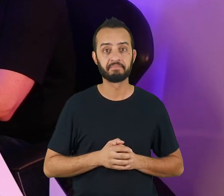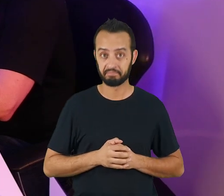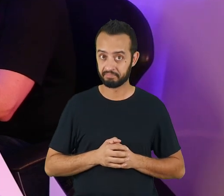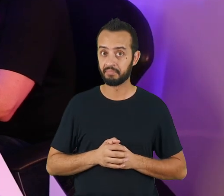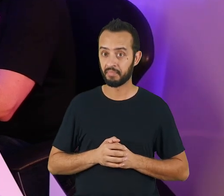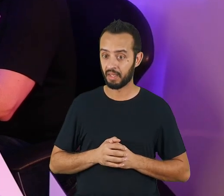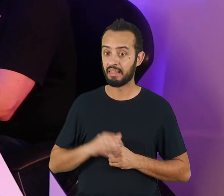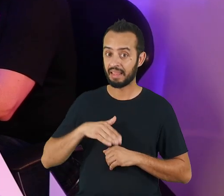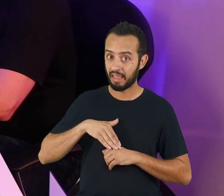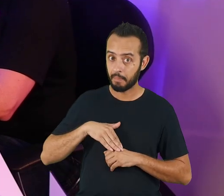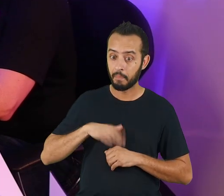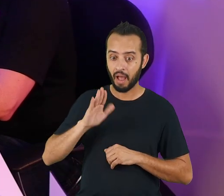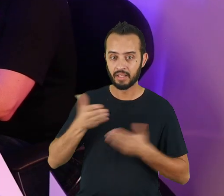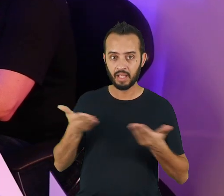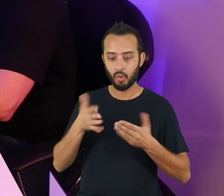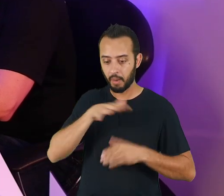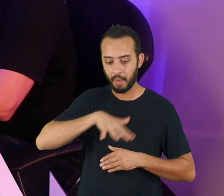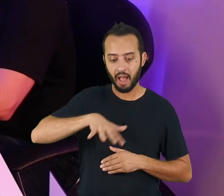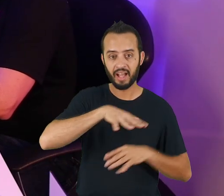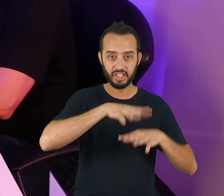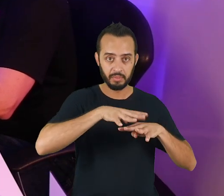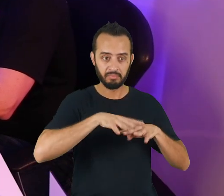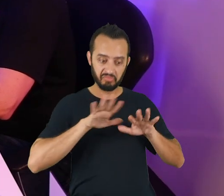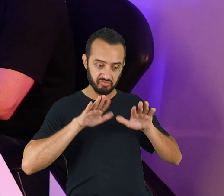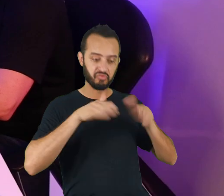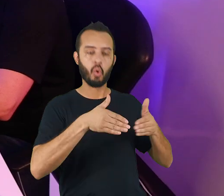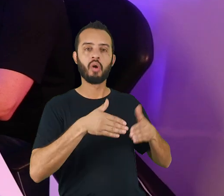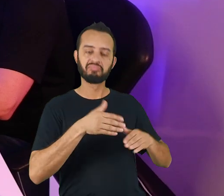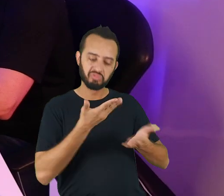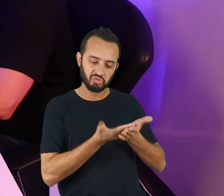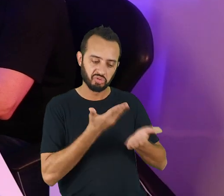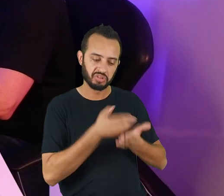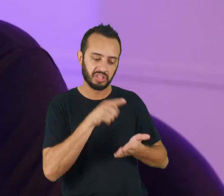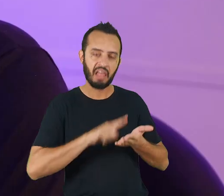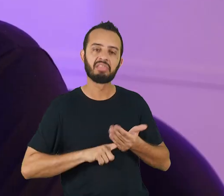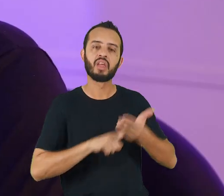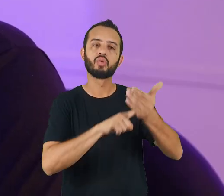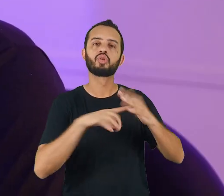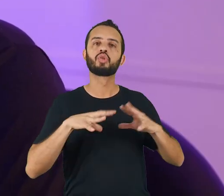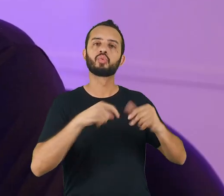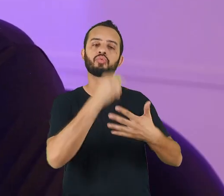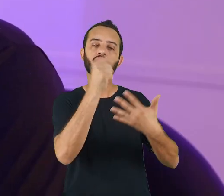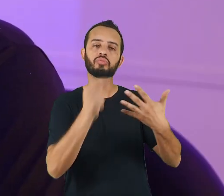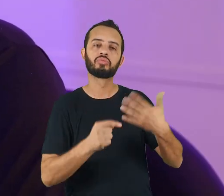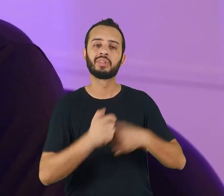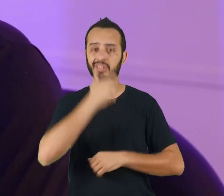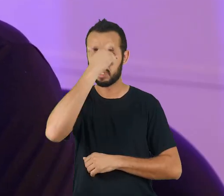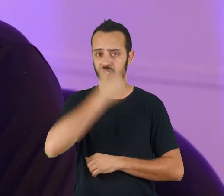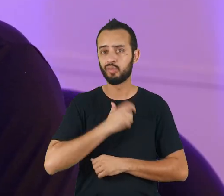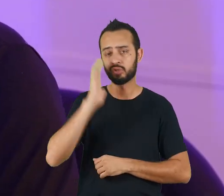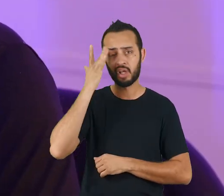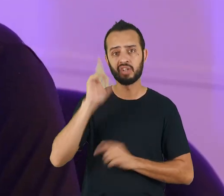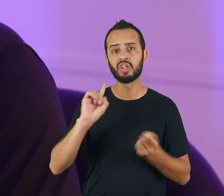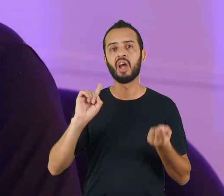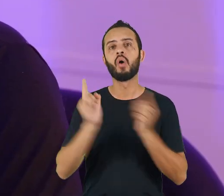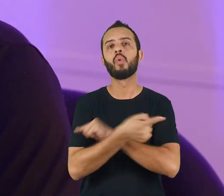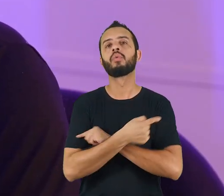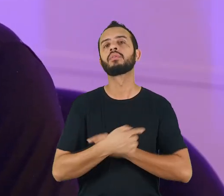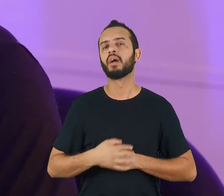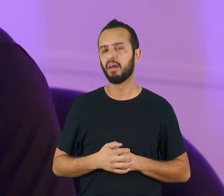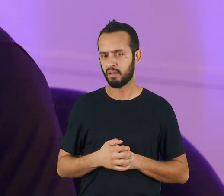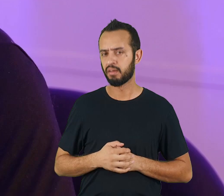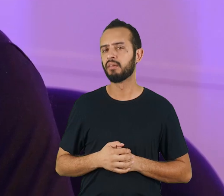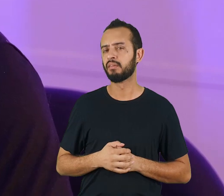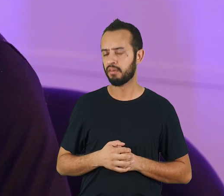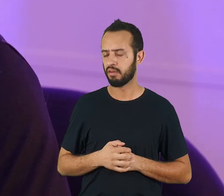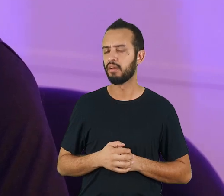cada vez mais indo para uma área de exatas de Tecnologia de tudo então eu já acho que vai ser o contrário eu já